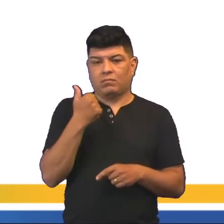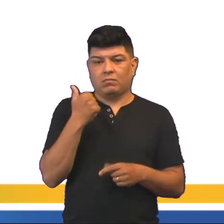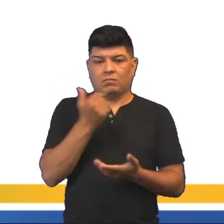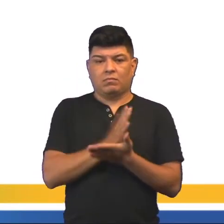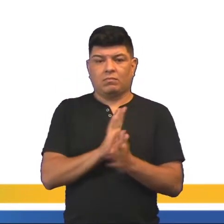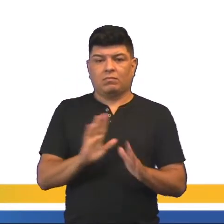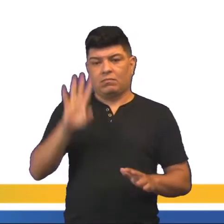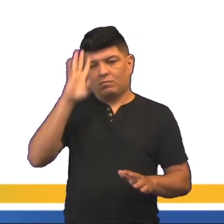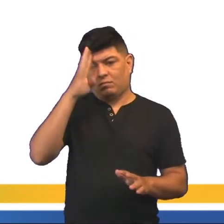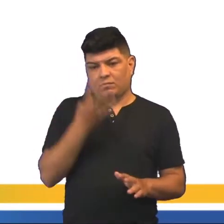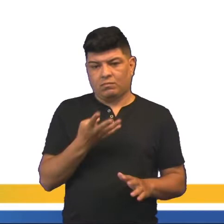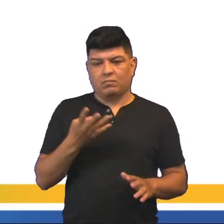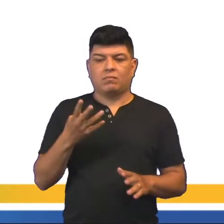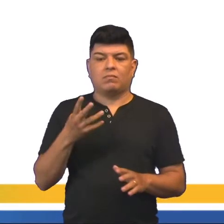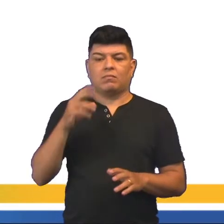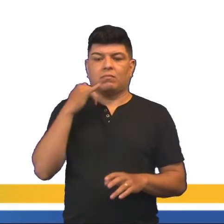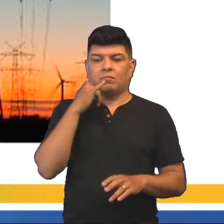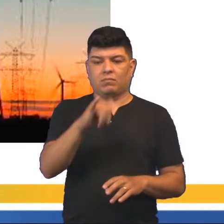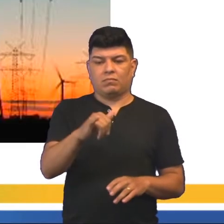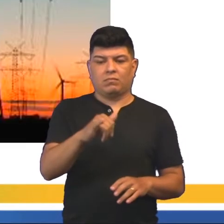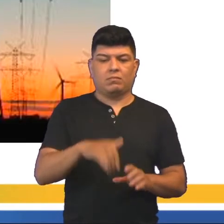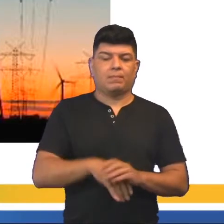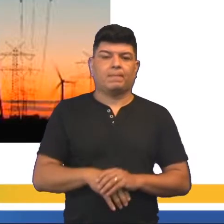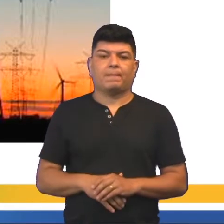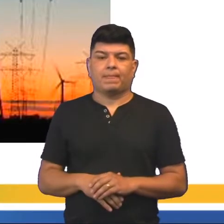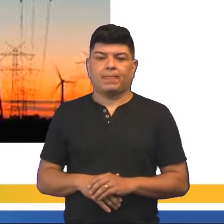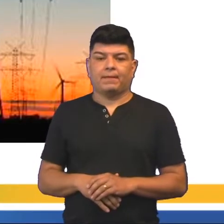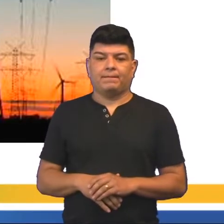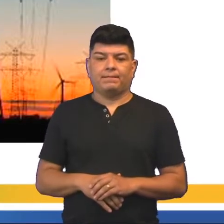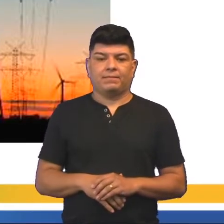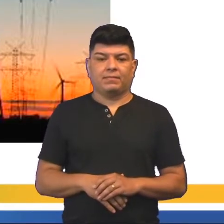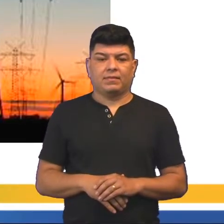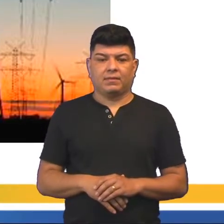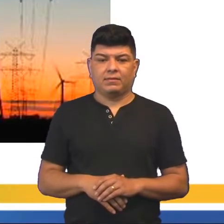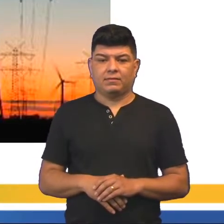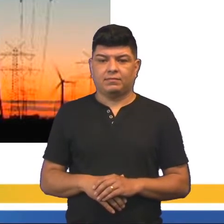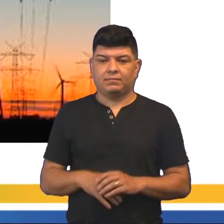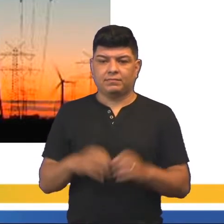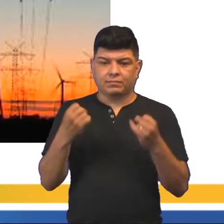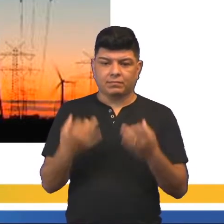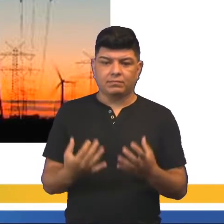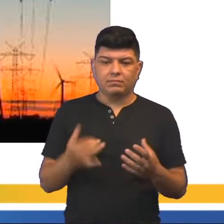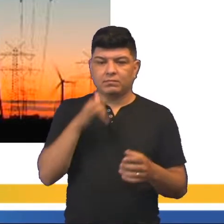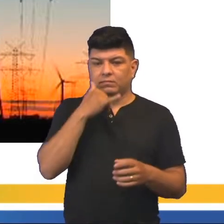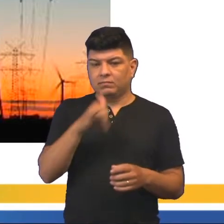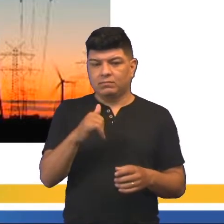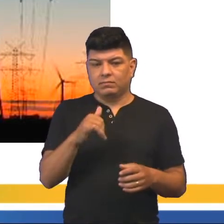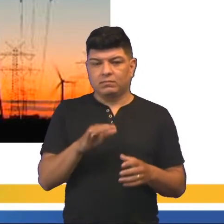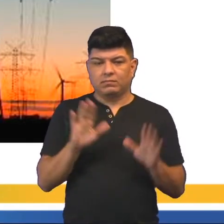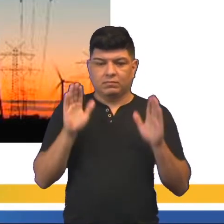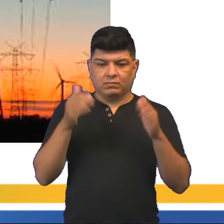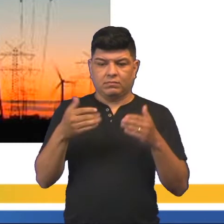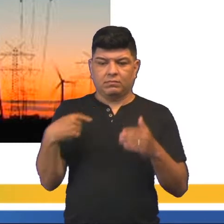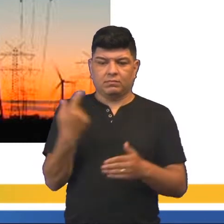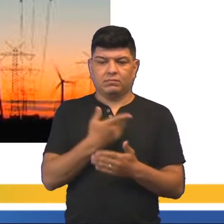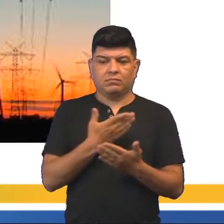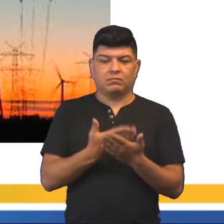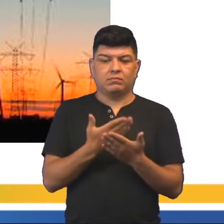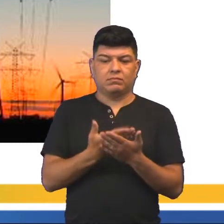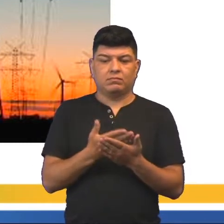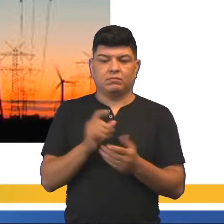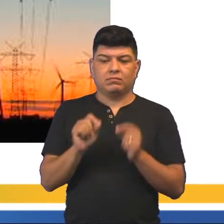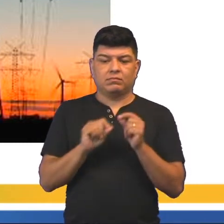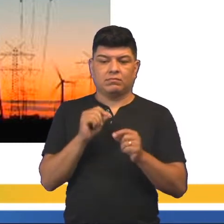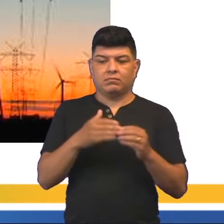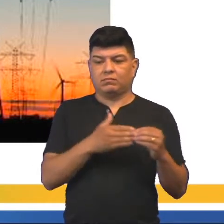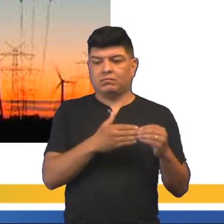acabar resultando em energia elétrica. Quando a gente fala dessa energia elétrica, que é o foco da nossa aula, né, o que